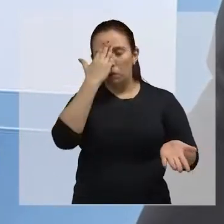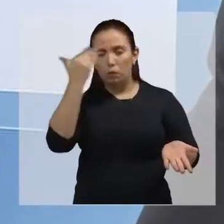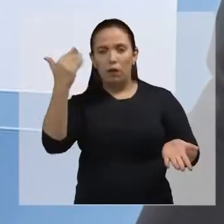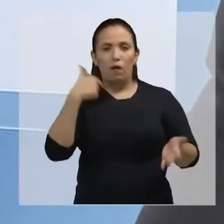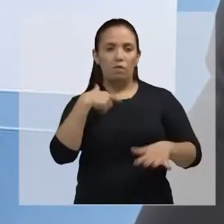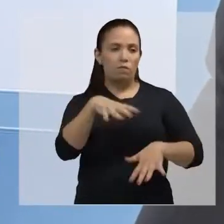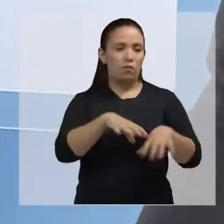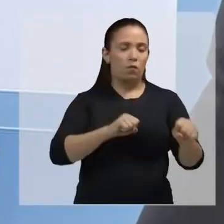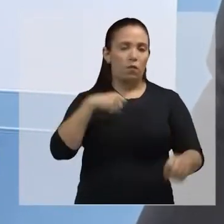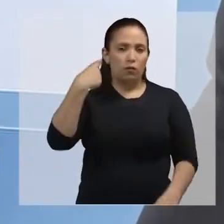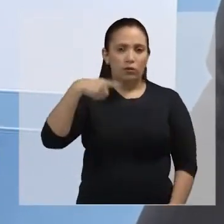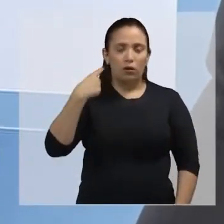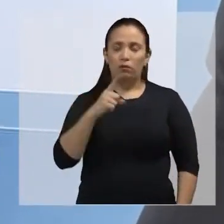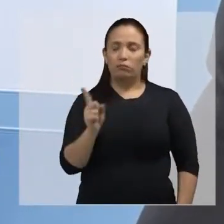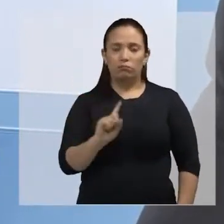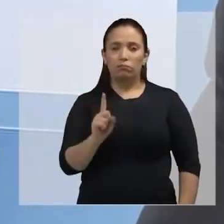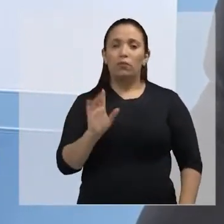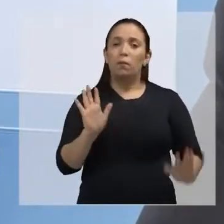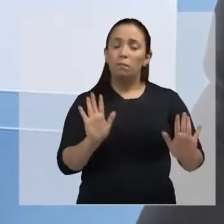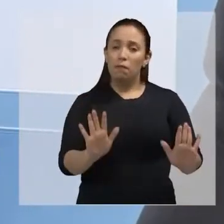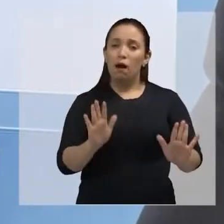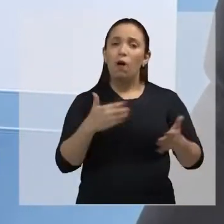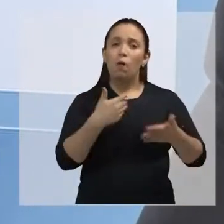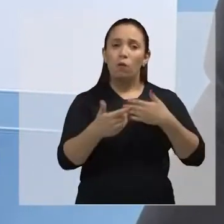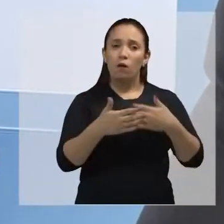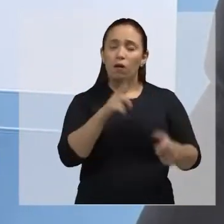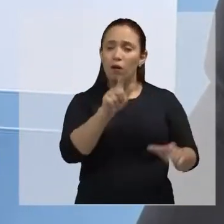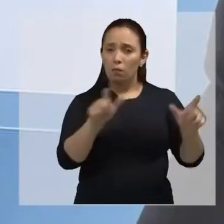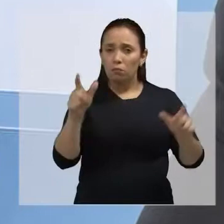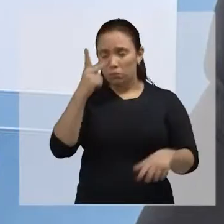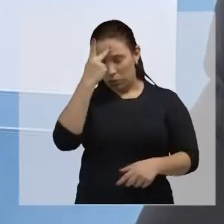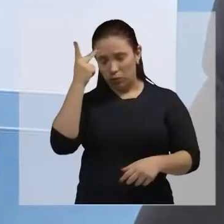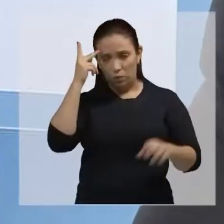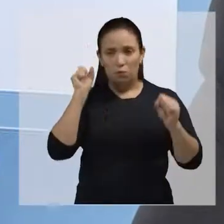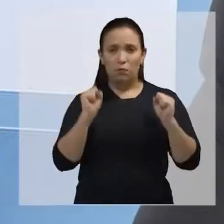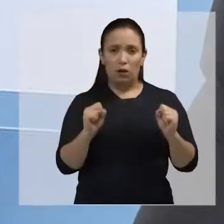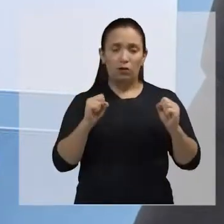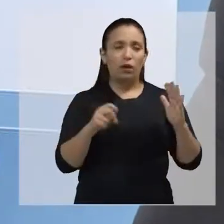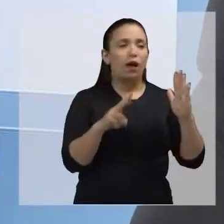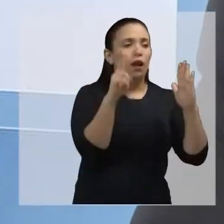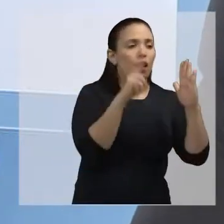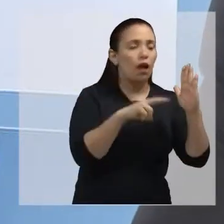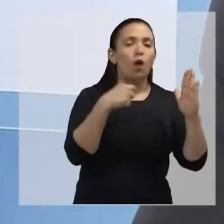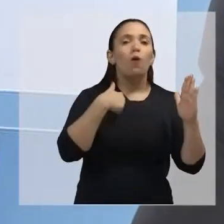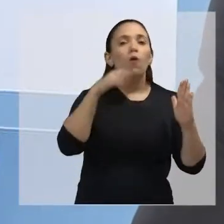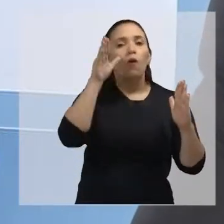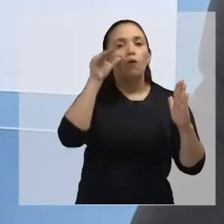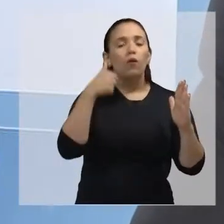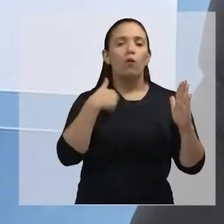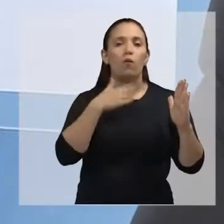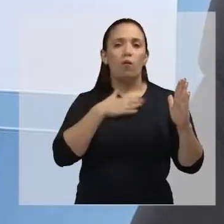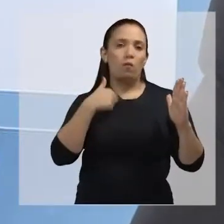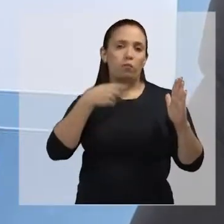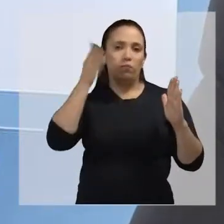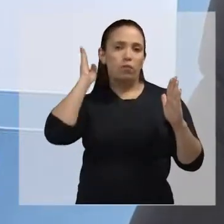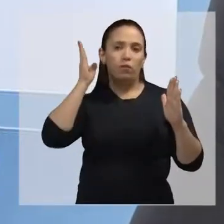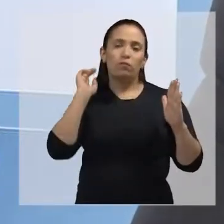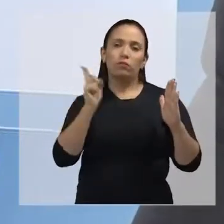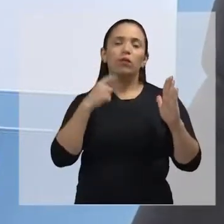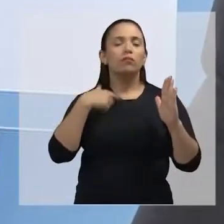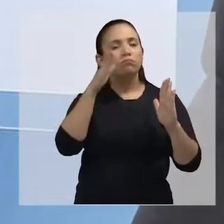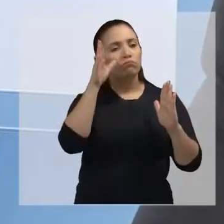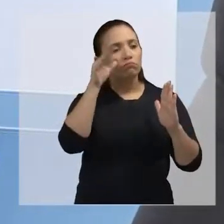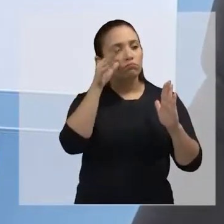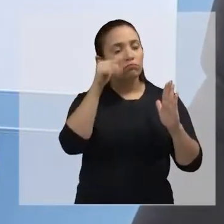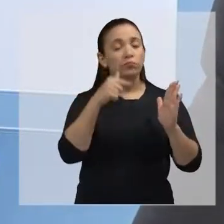de Direito, mas qualquer cidadão pode ter acesso a só ler como eu leio, ser curioso, não sou burro, né? Eu leio. E o